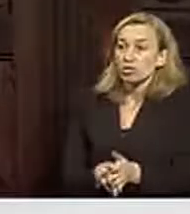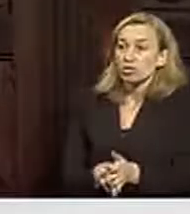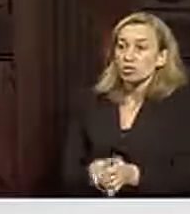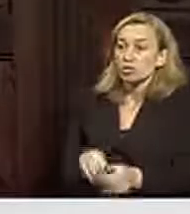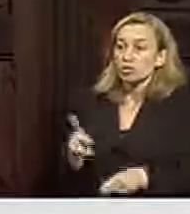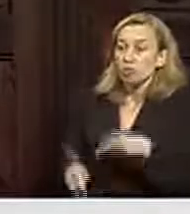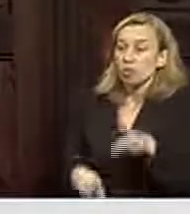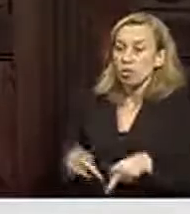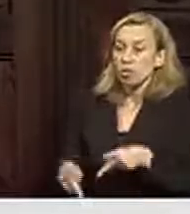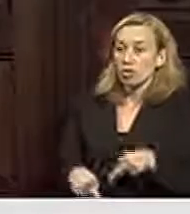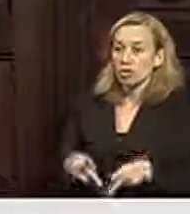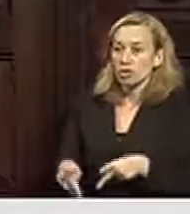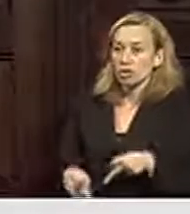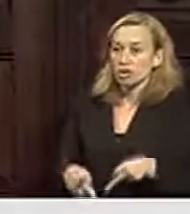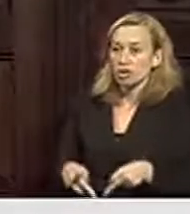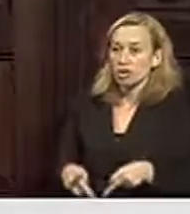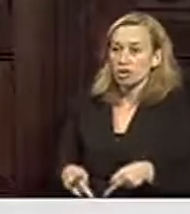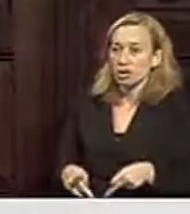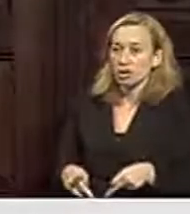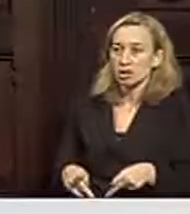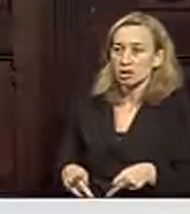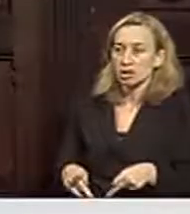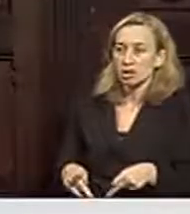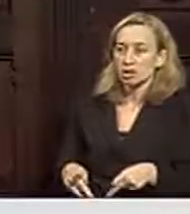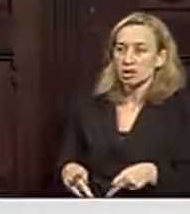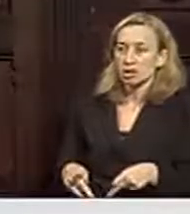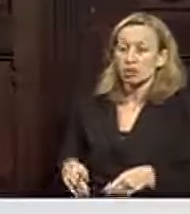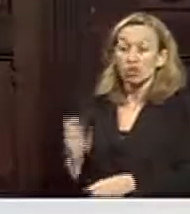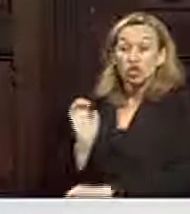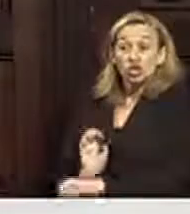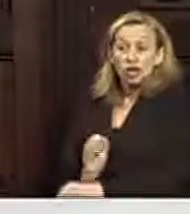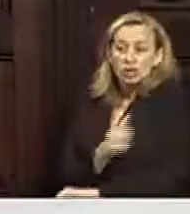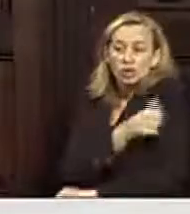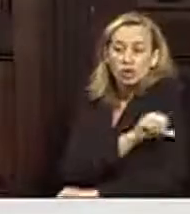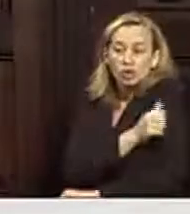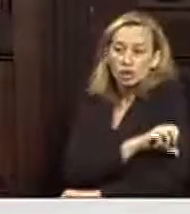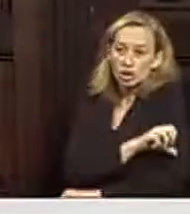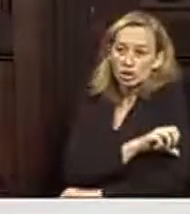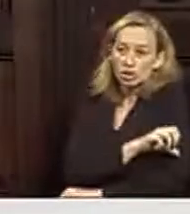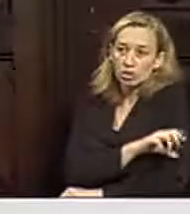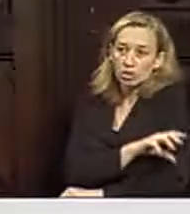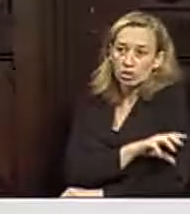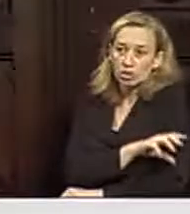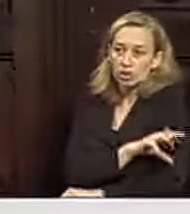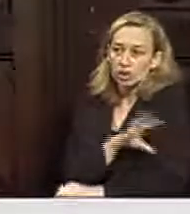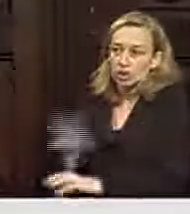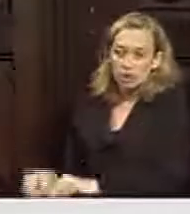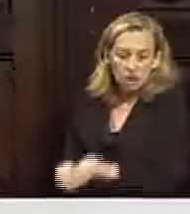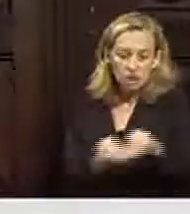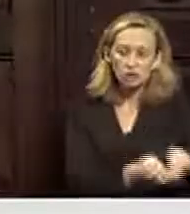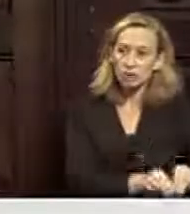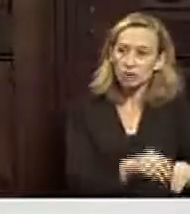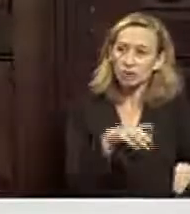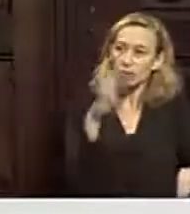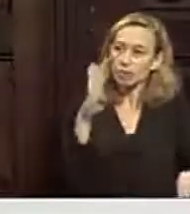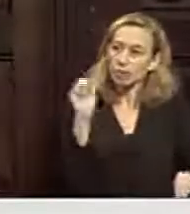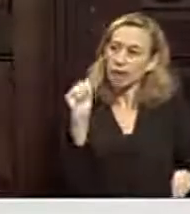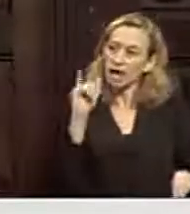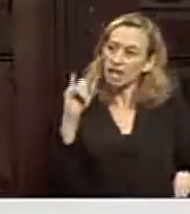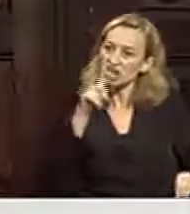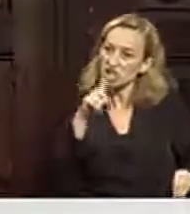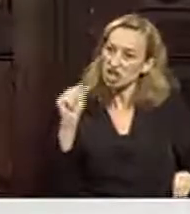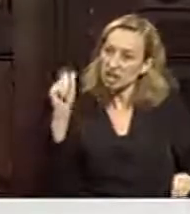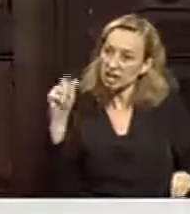do cidadão carioca, pegar escolas pré-moldadas, nossas, de propriedade do povo carioca, e doar